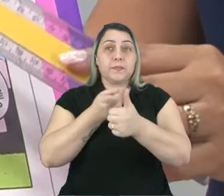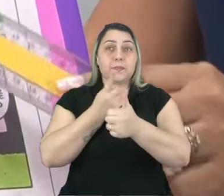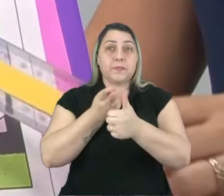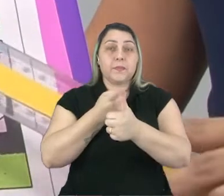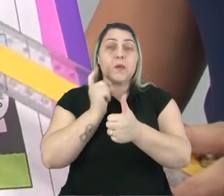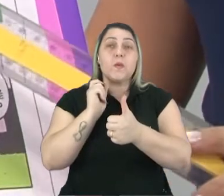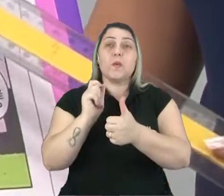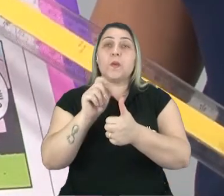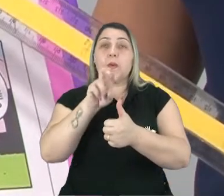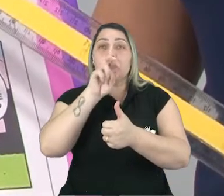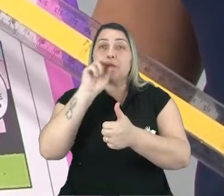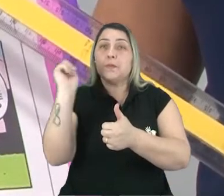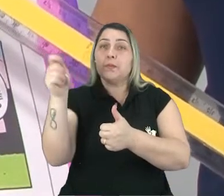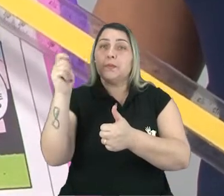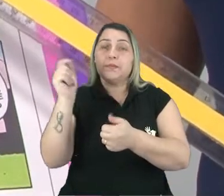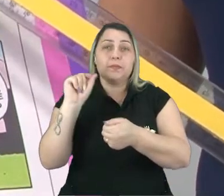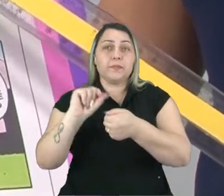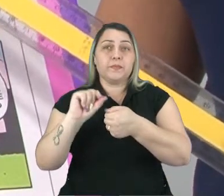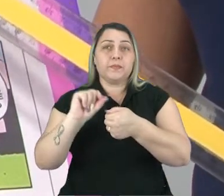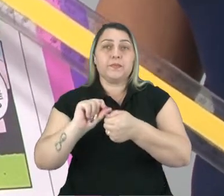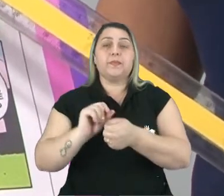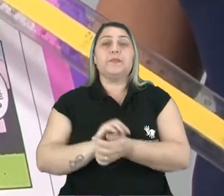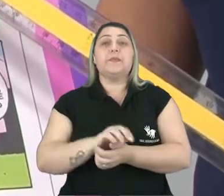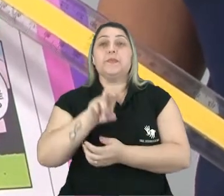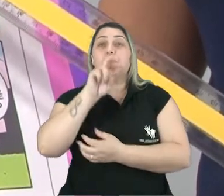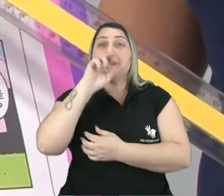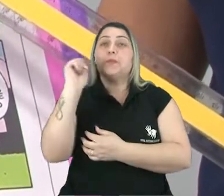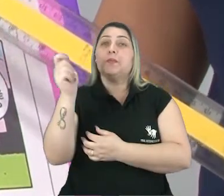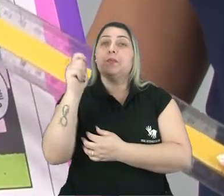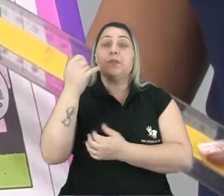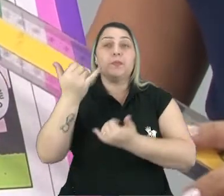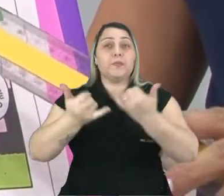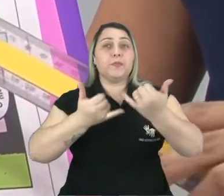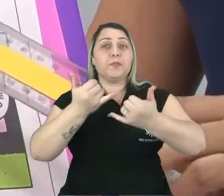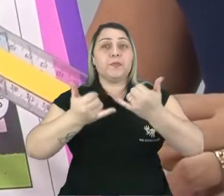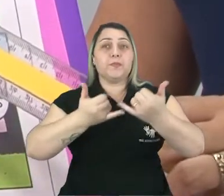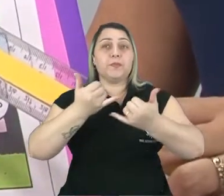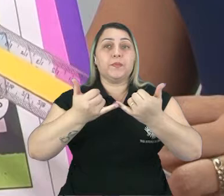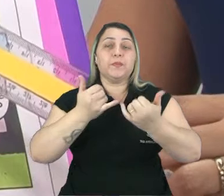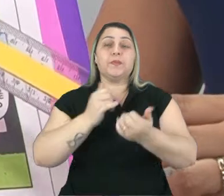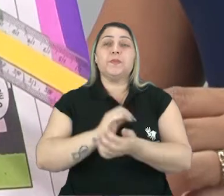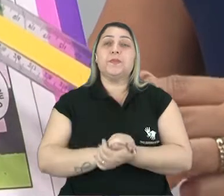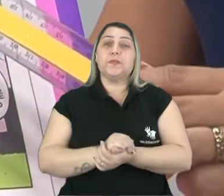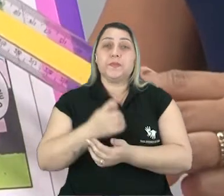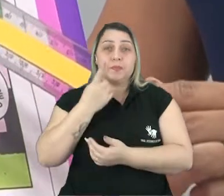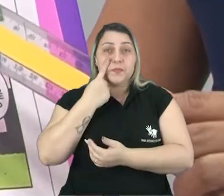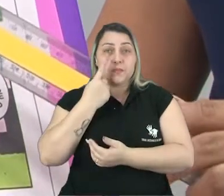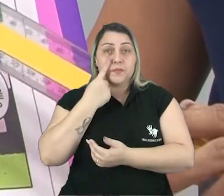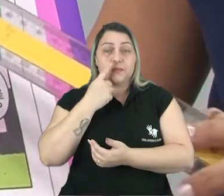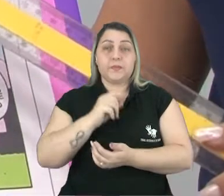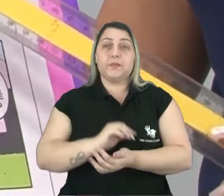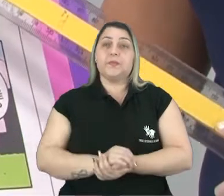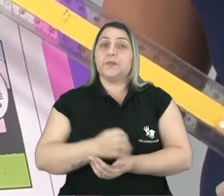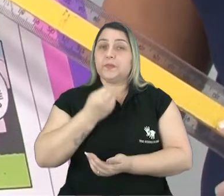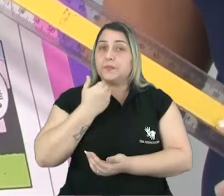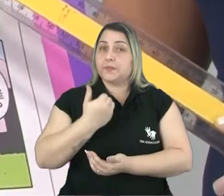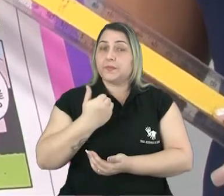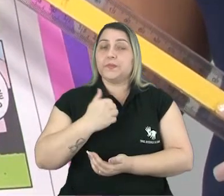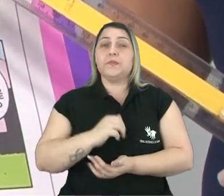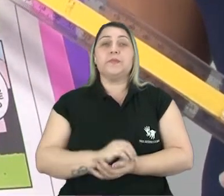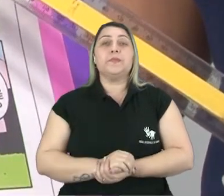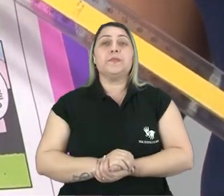primeiro. O que a Mônica está fazendo? Mônica está brincando. Estão observando? Muito